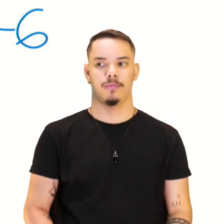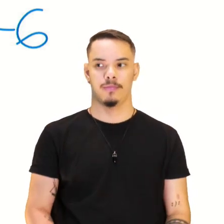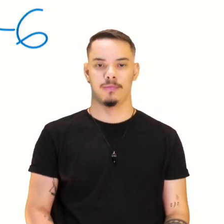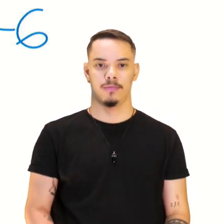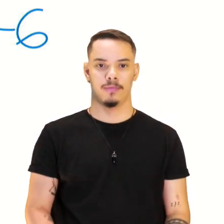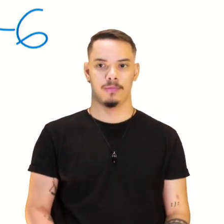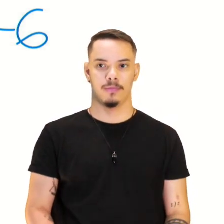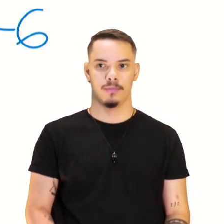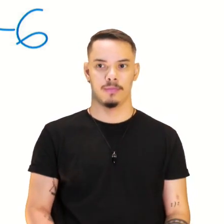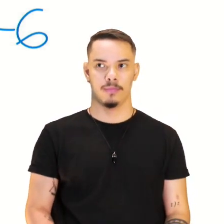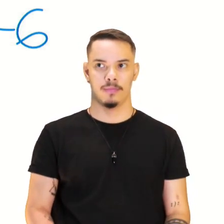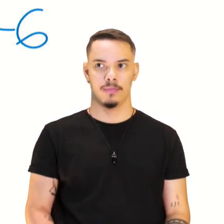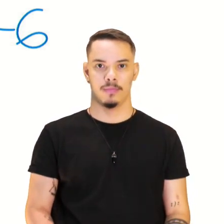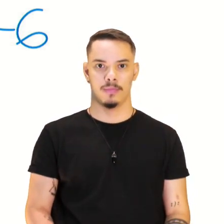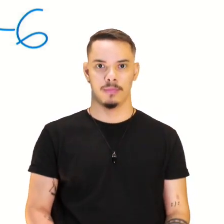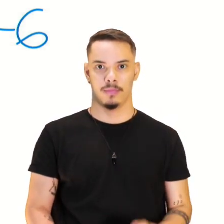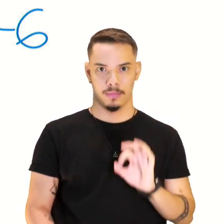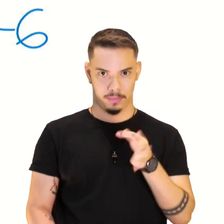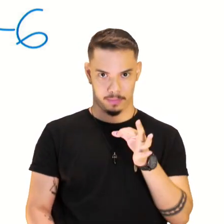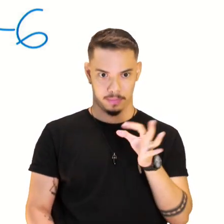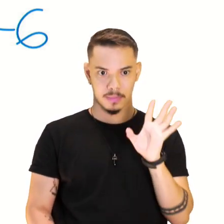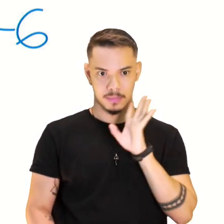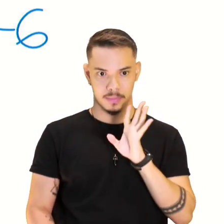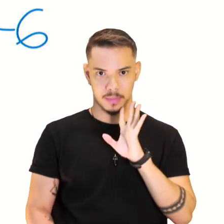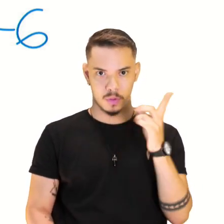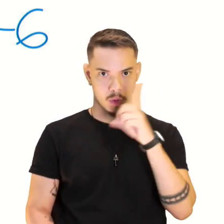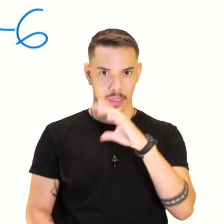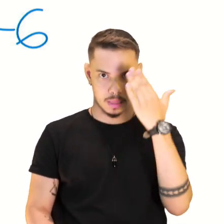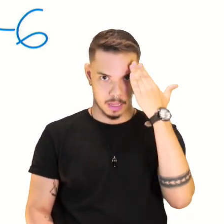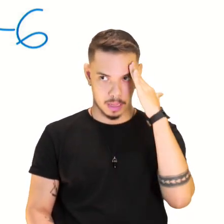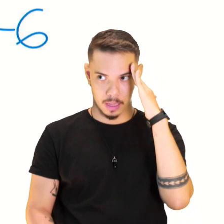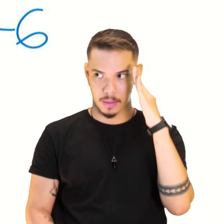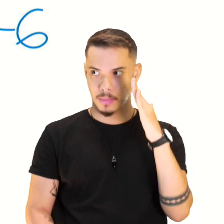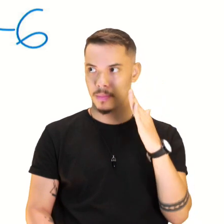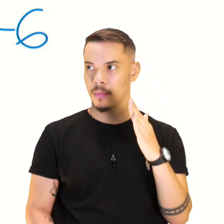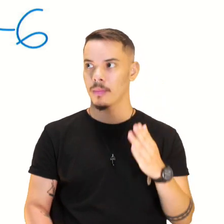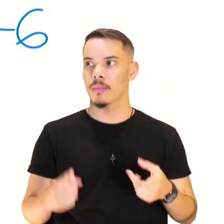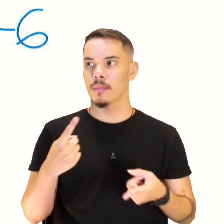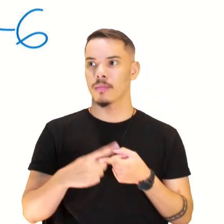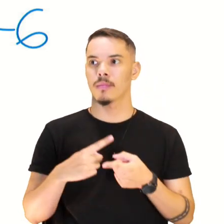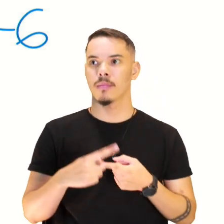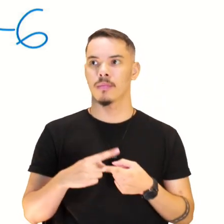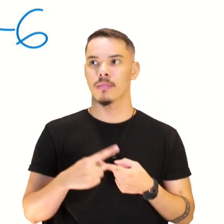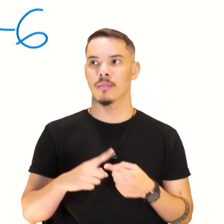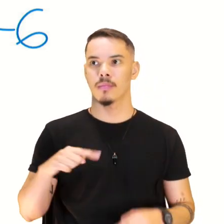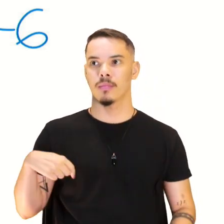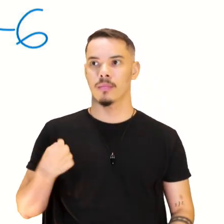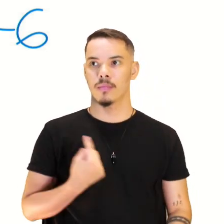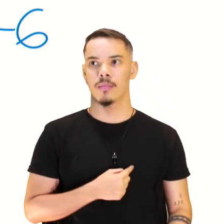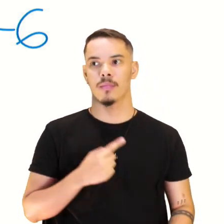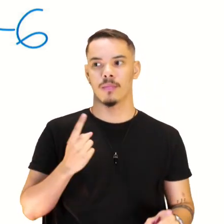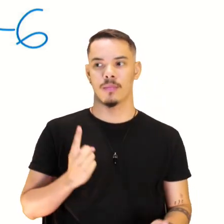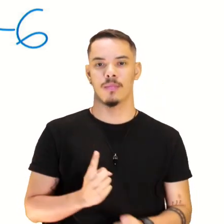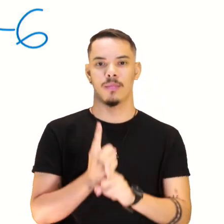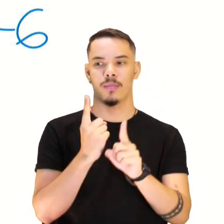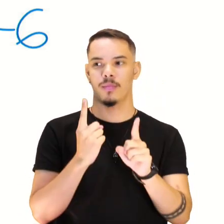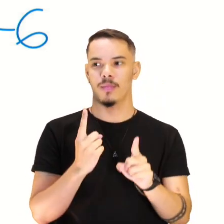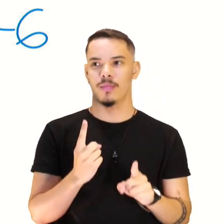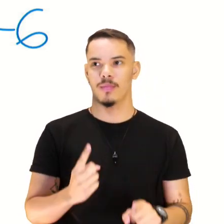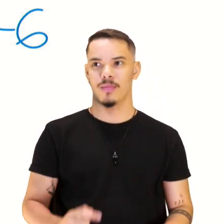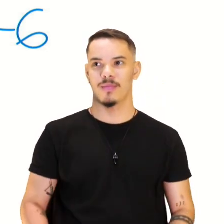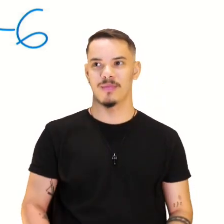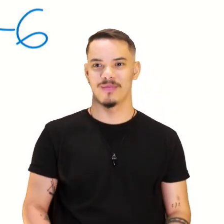bom? Beleza. Beleza? Legal? Conseguiram entender o porquê que a gente... Como que a gente encontra a razão? Aí nós já temos